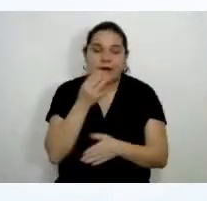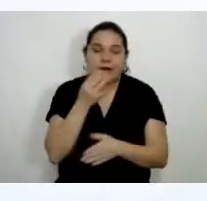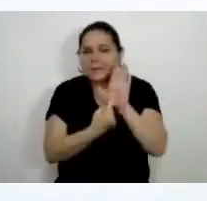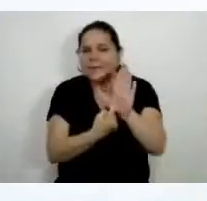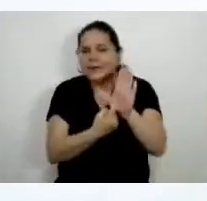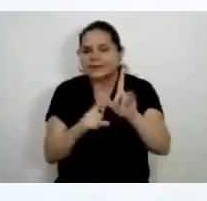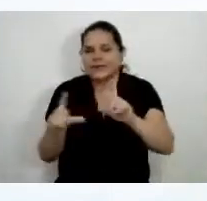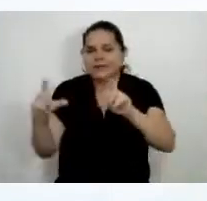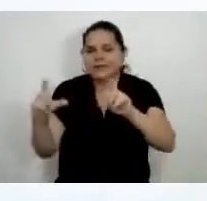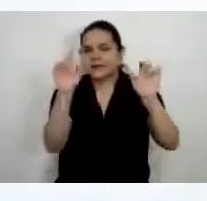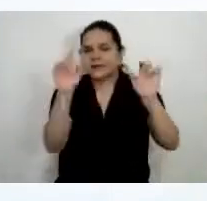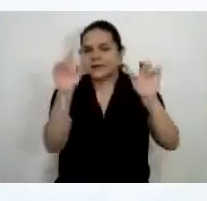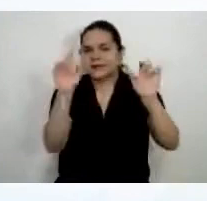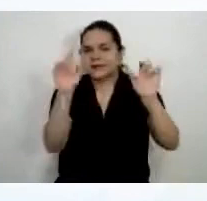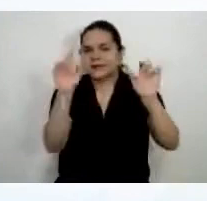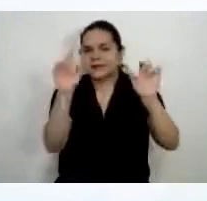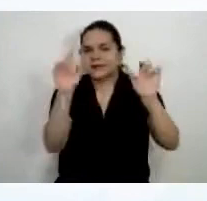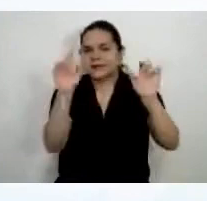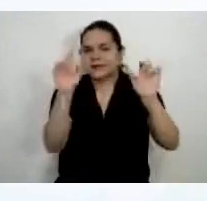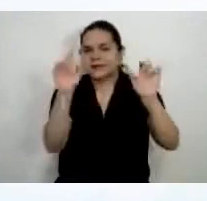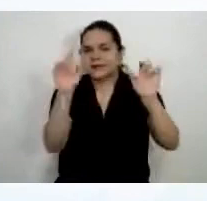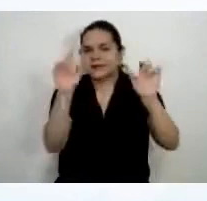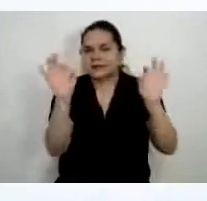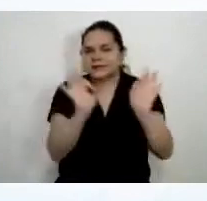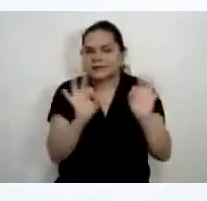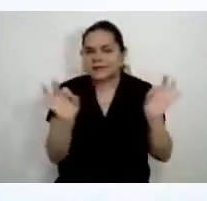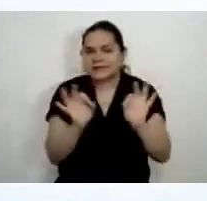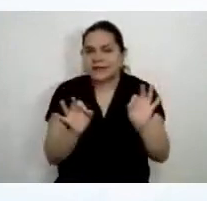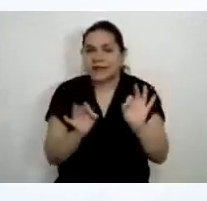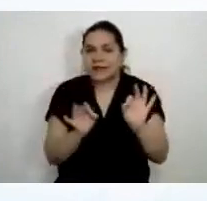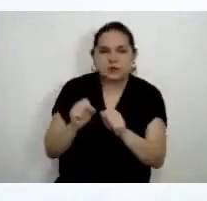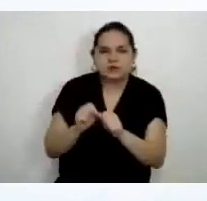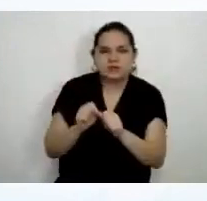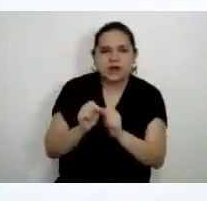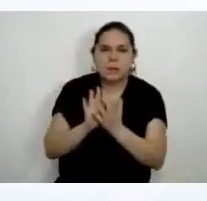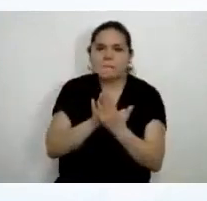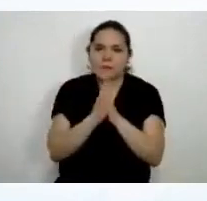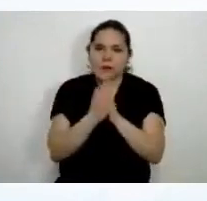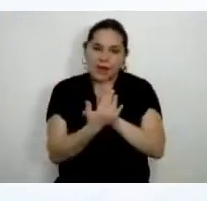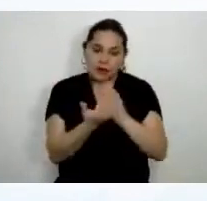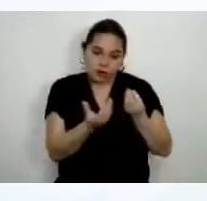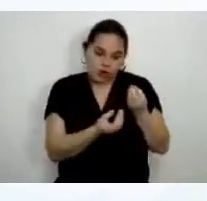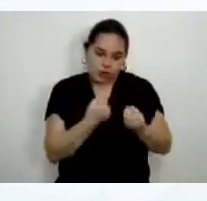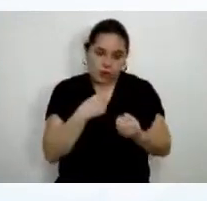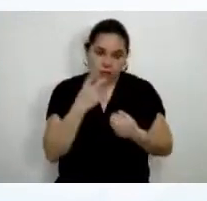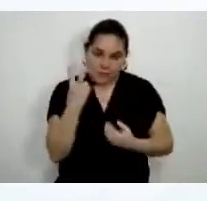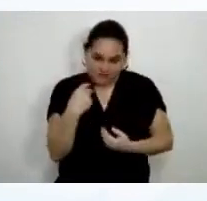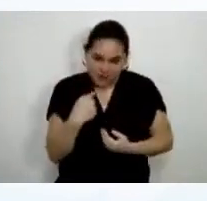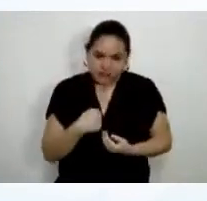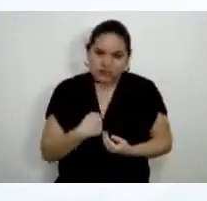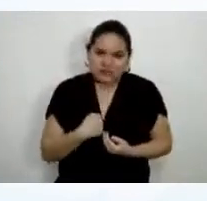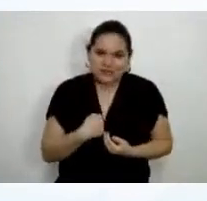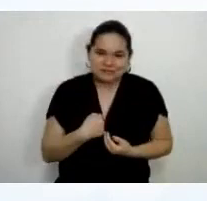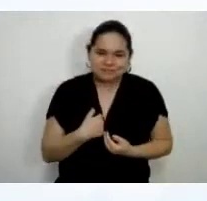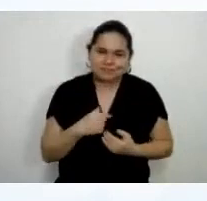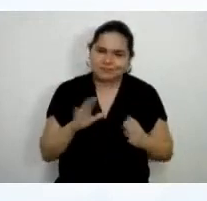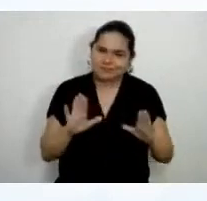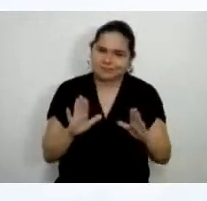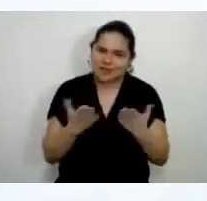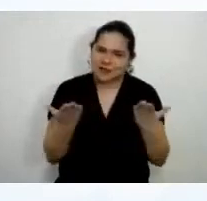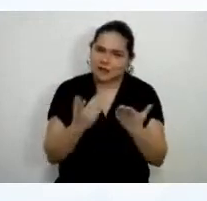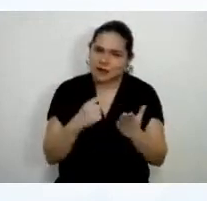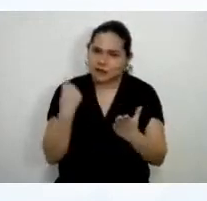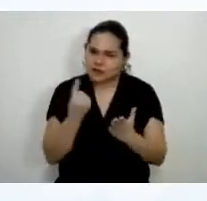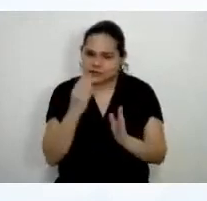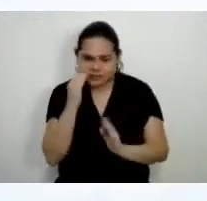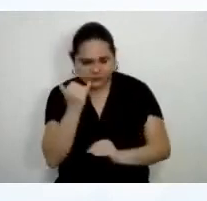avatar dela própria, que é como ela se enxerga. Agora, nós, de fora, nós sabemos que aquela